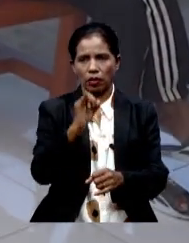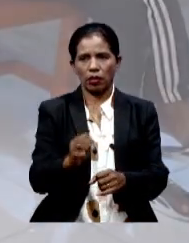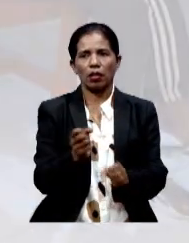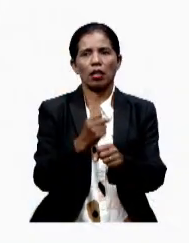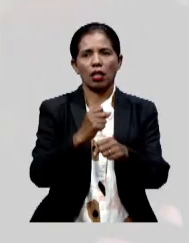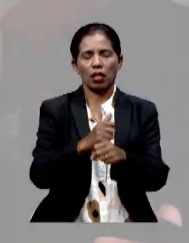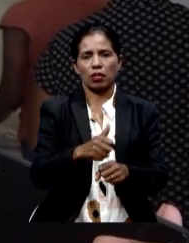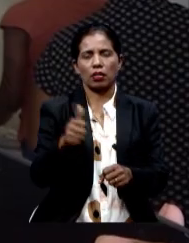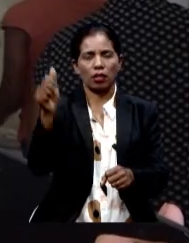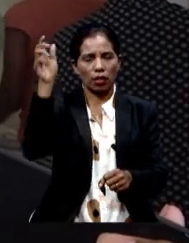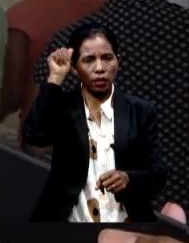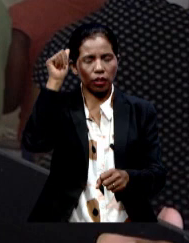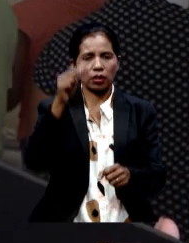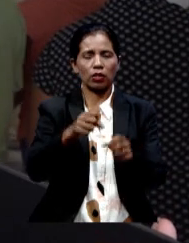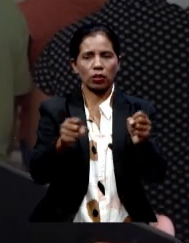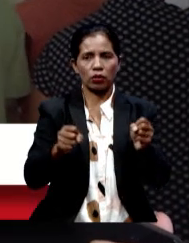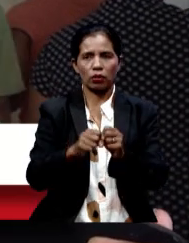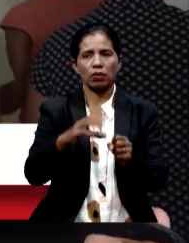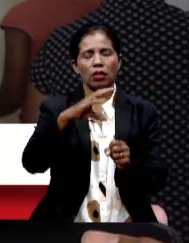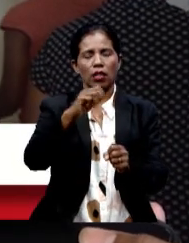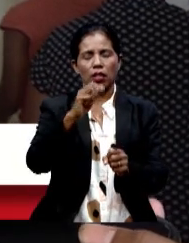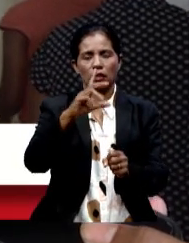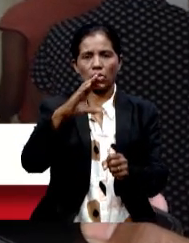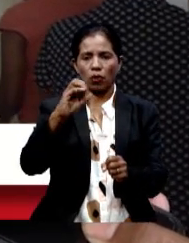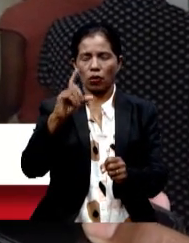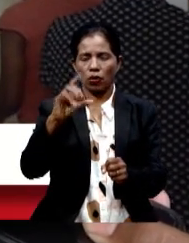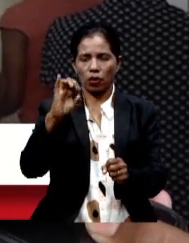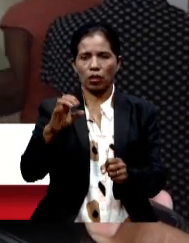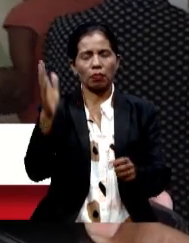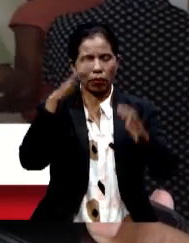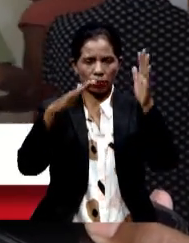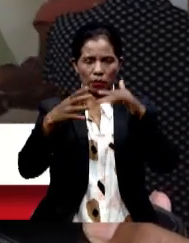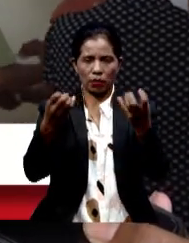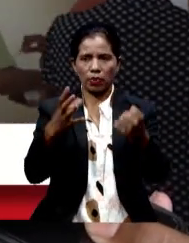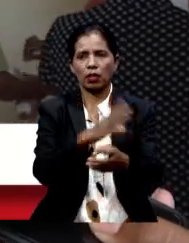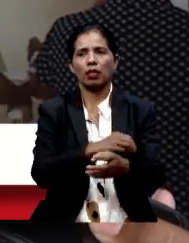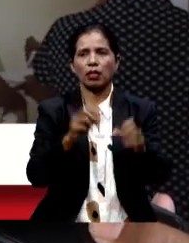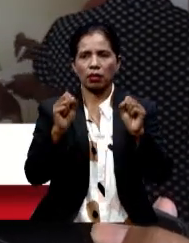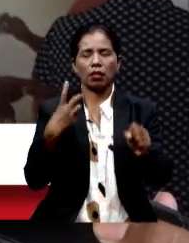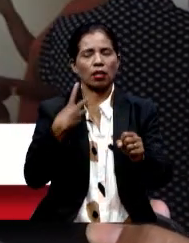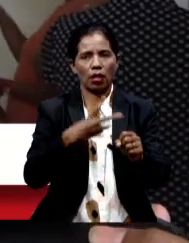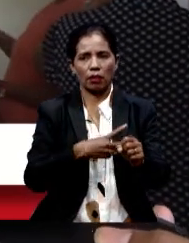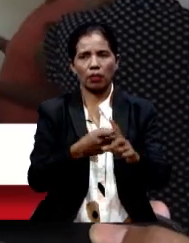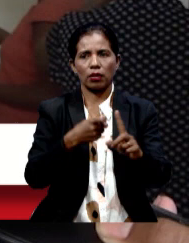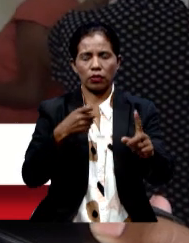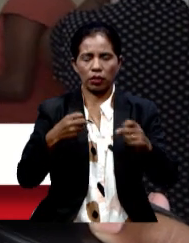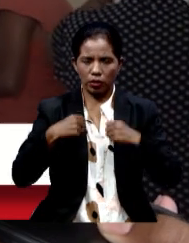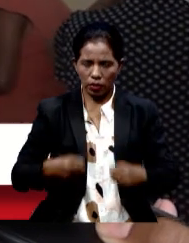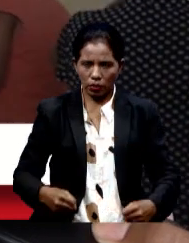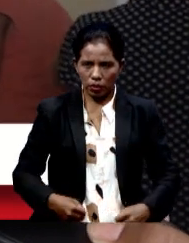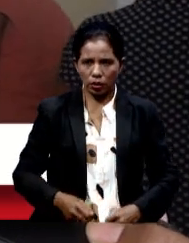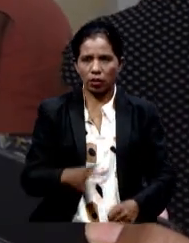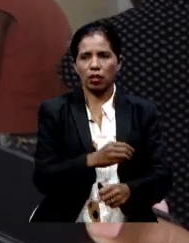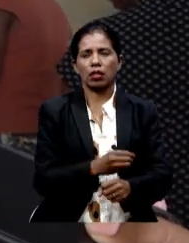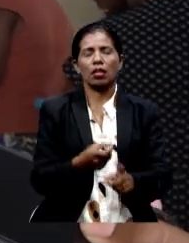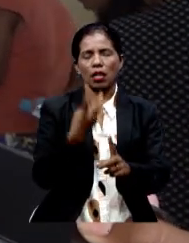análise e a suco caicolinia, identifica problemas barak, e bem, mas belemos a me resolver se parte saurinha, não mos belemos